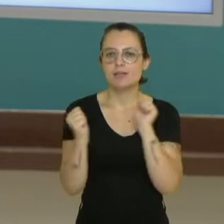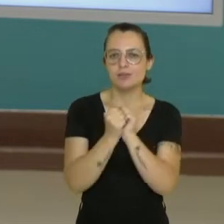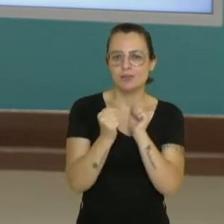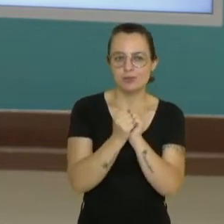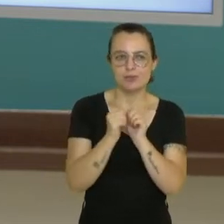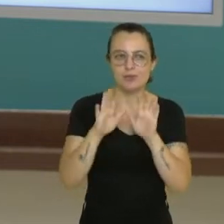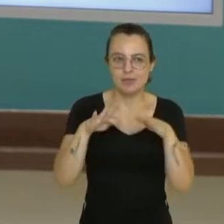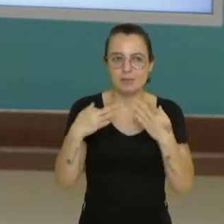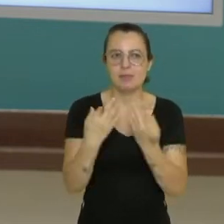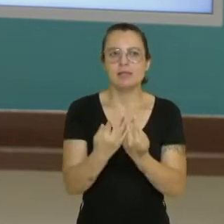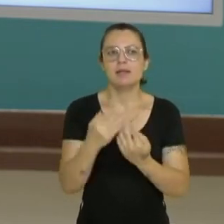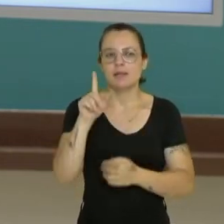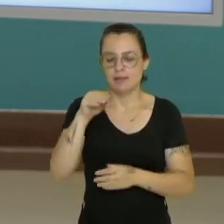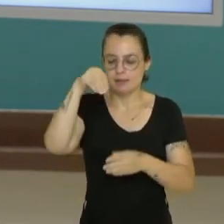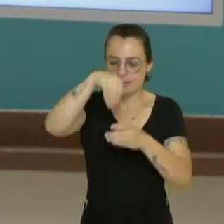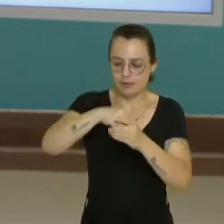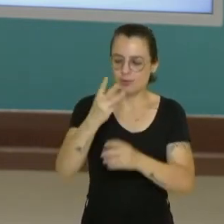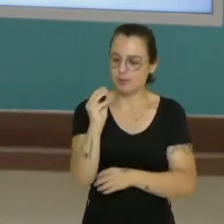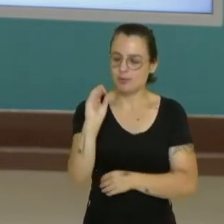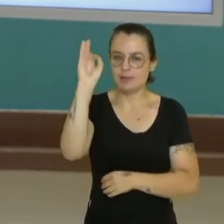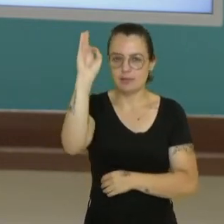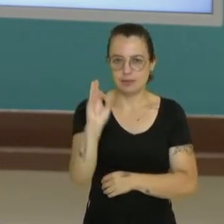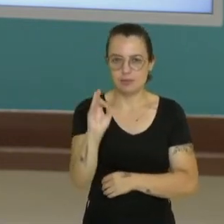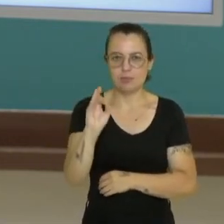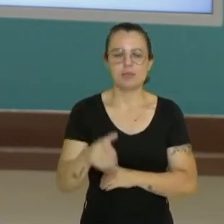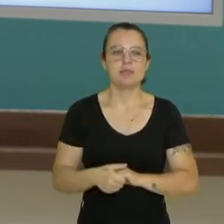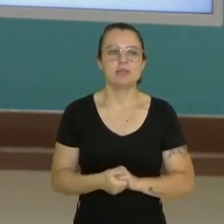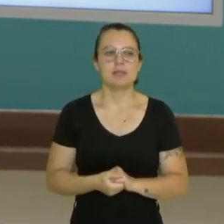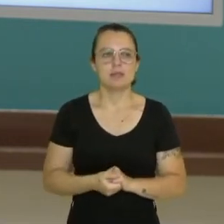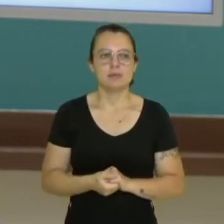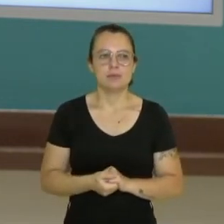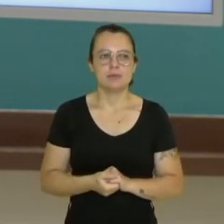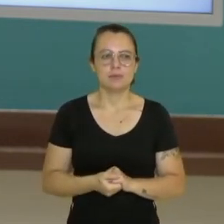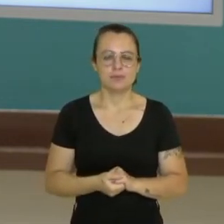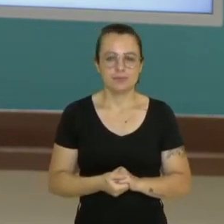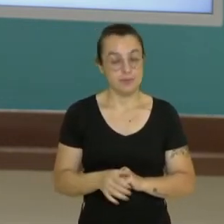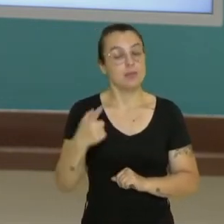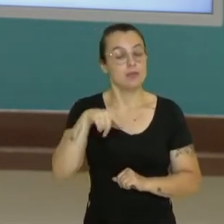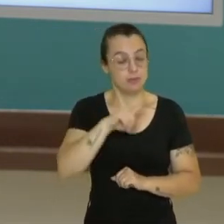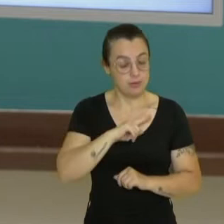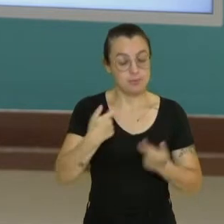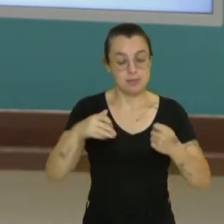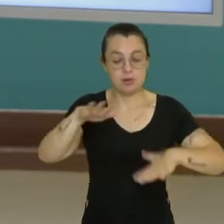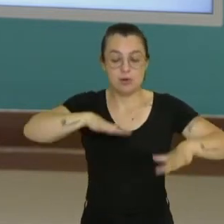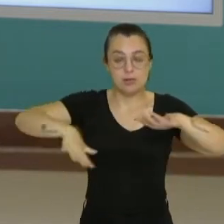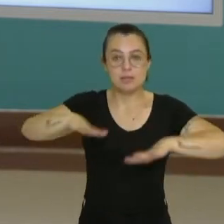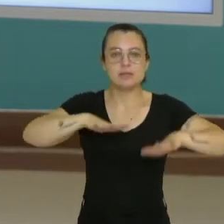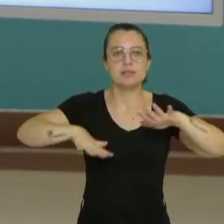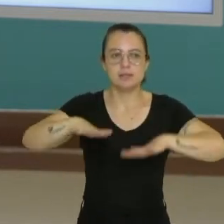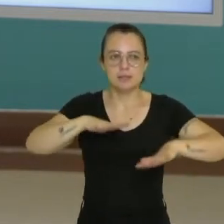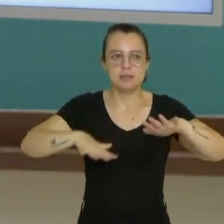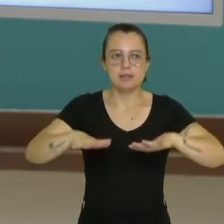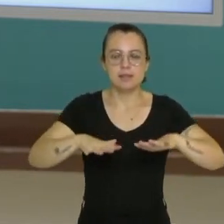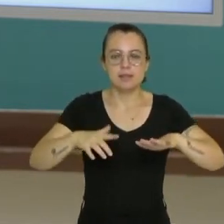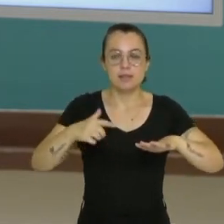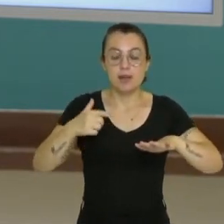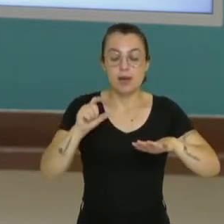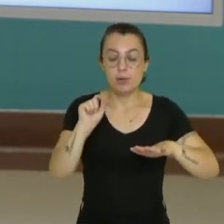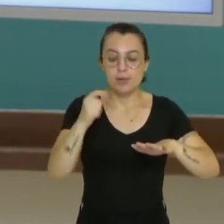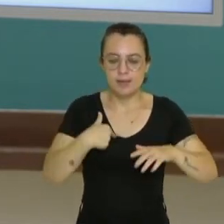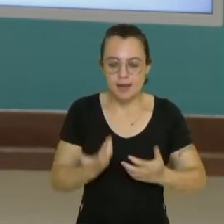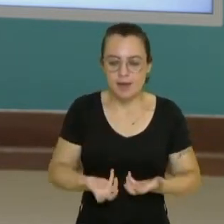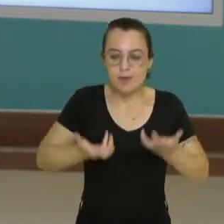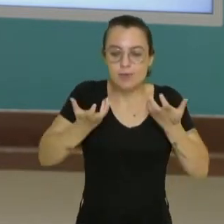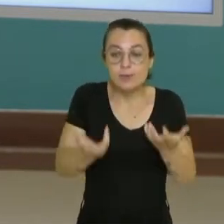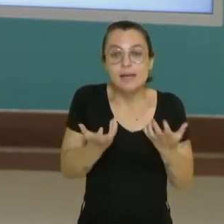baladinha, ele vai estar entrando aqui. Então, dentro dos 30%. Então, a gente tem que organizar isso. É aquilo que eu quero